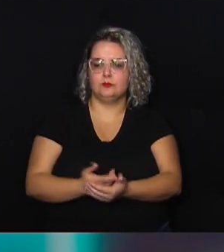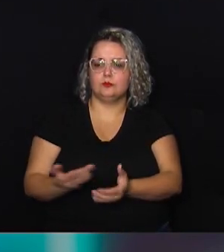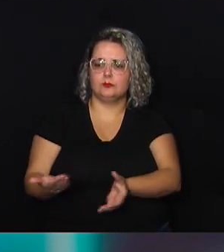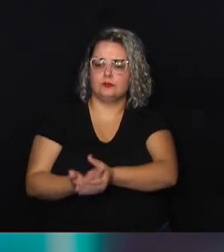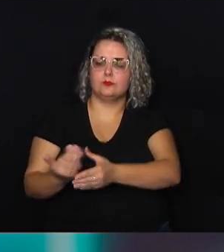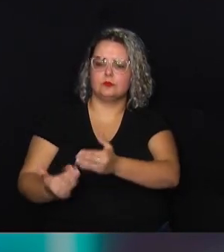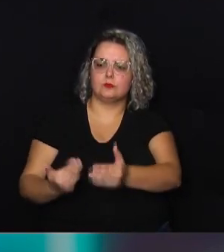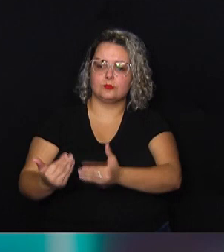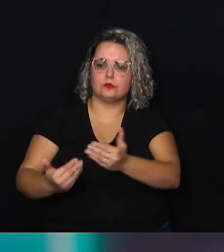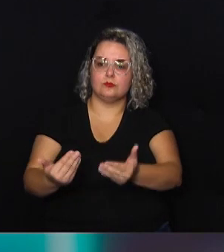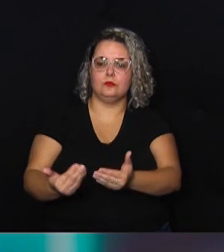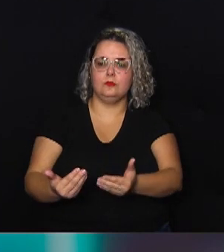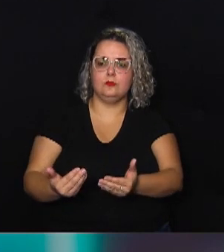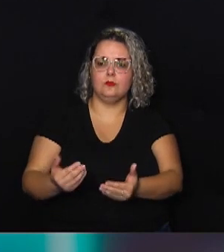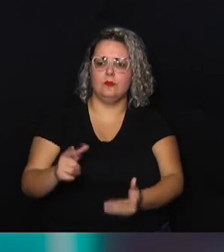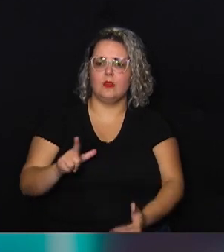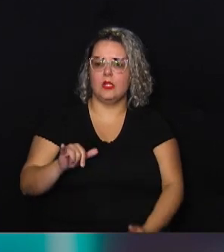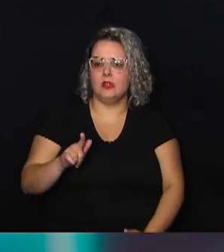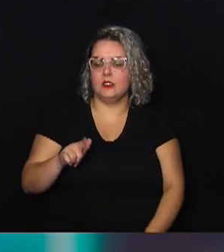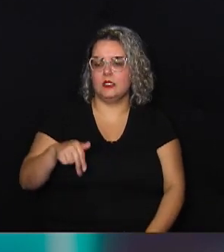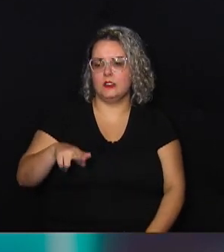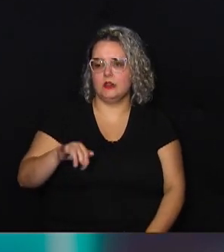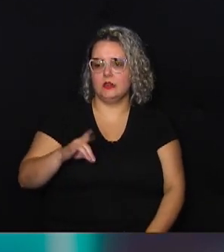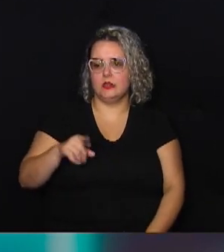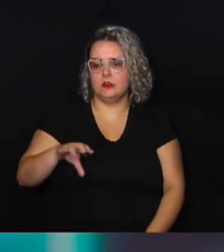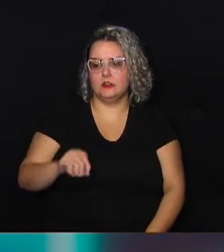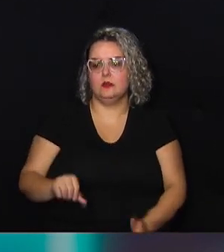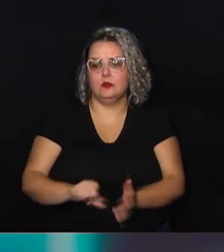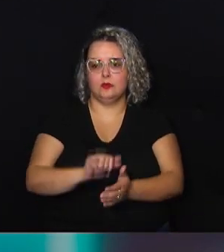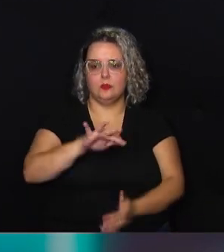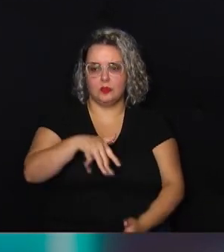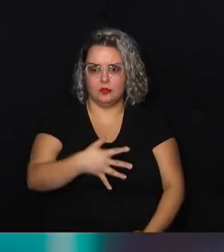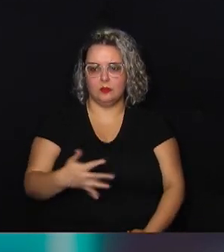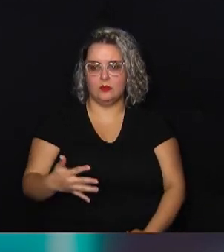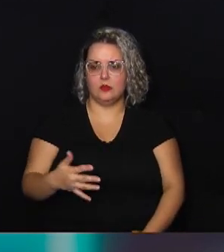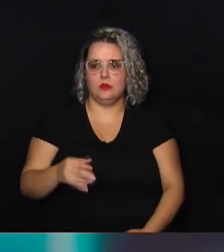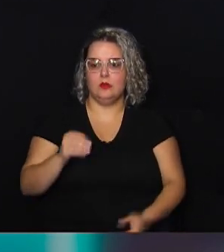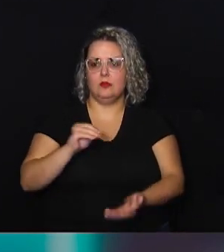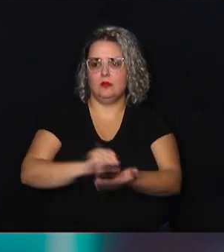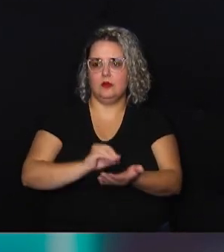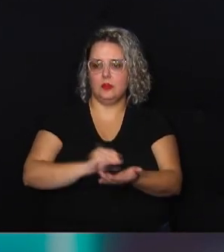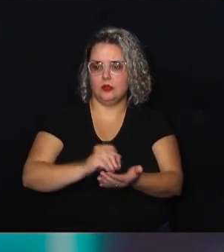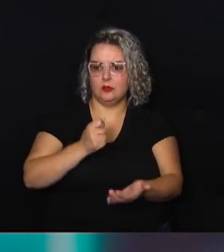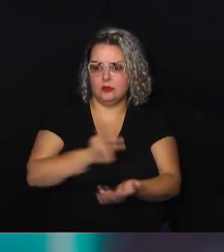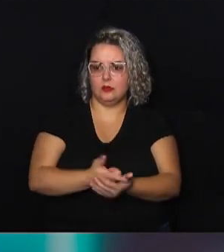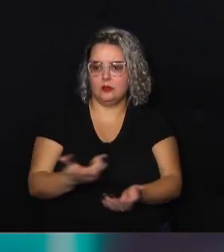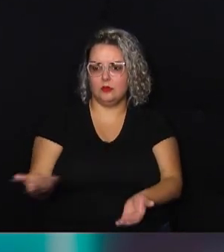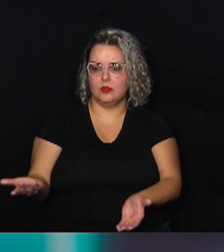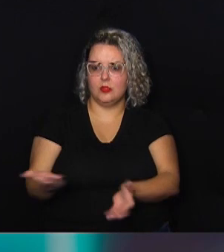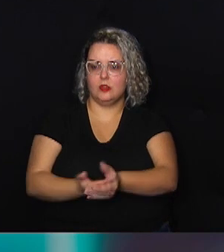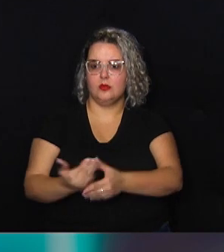incluído lá na liquidação do primeiro quadro. Resto a pagar processado